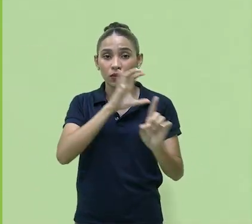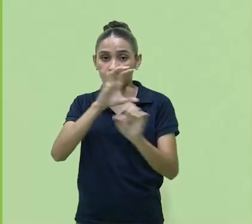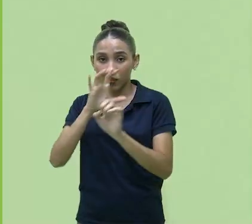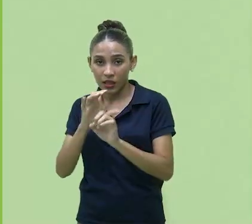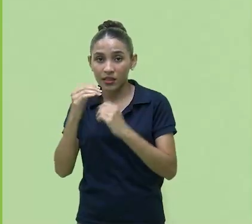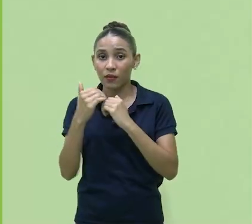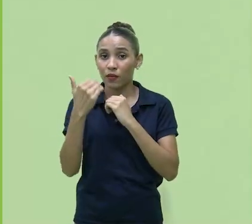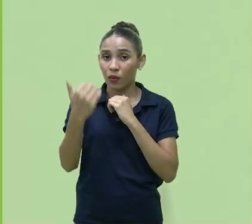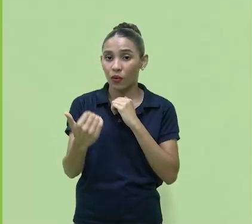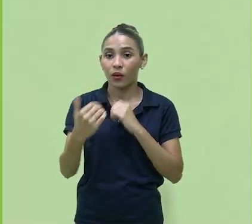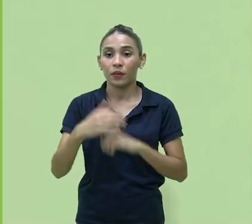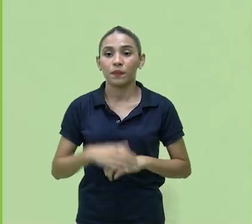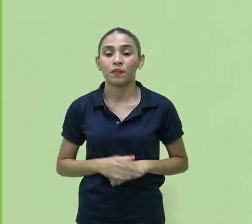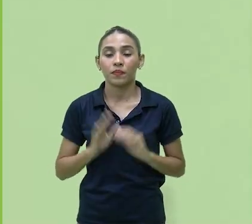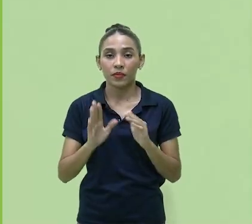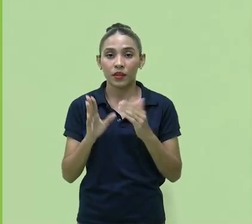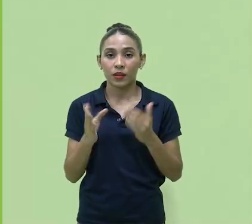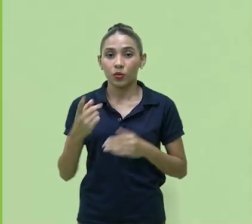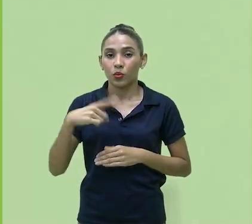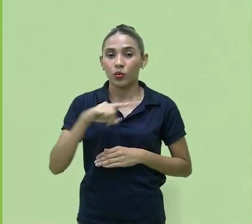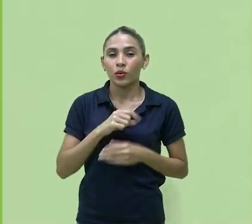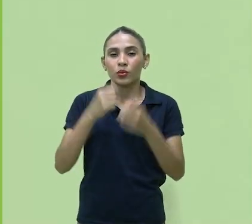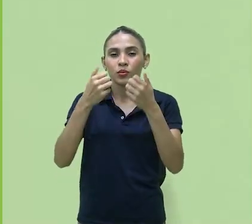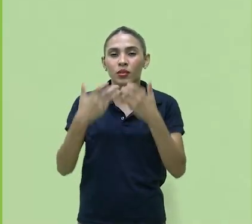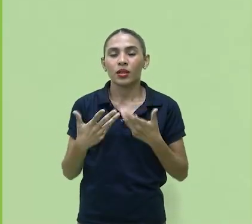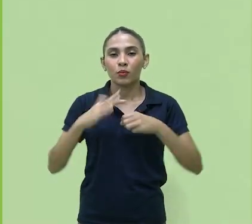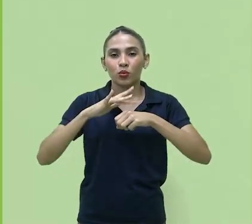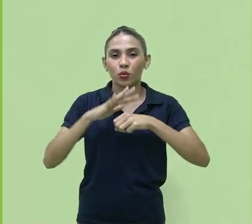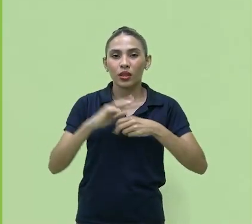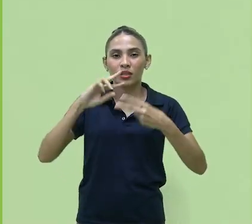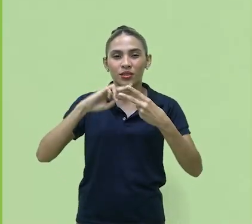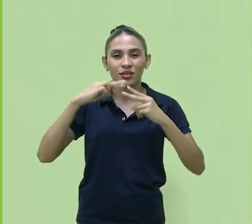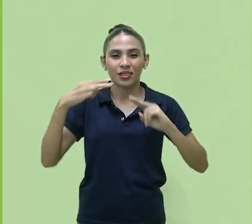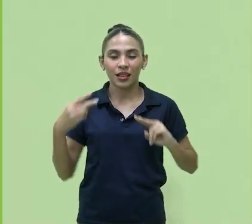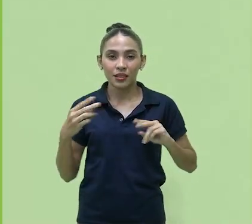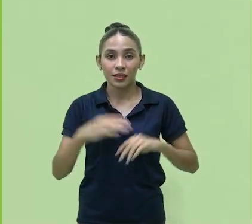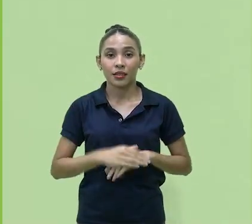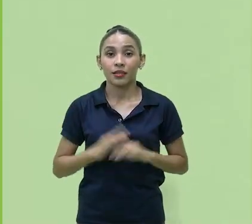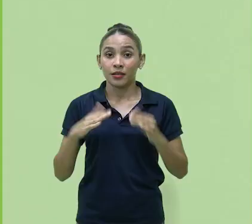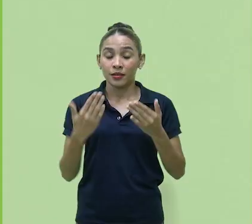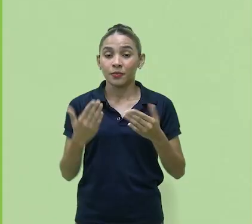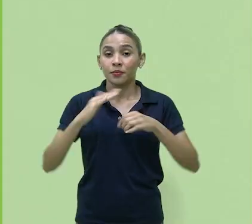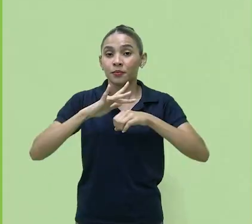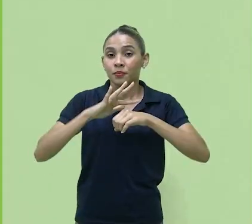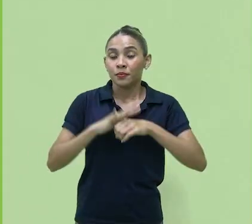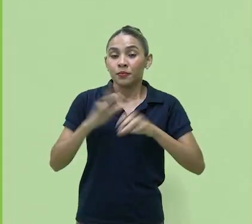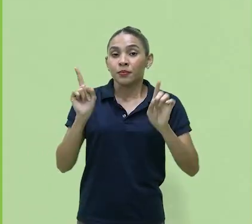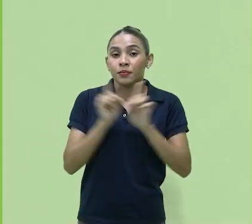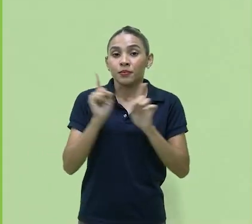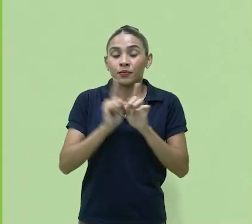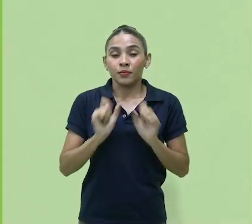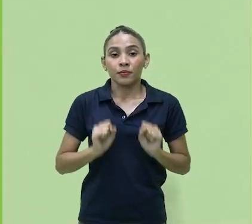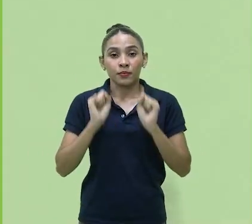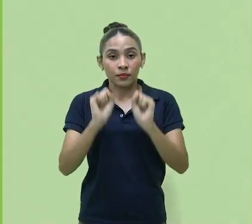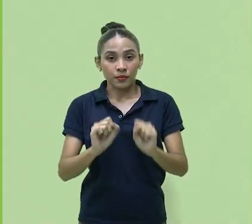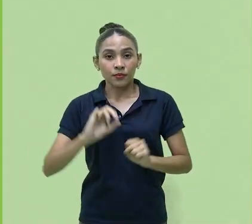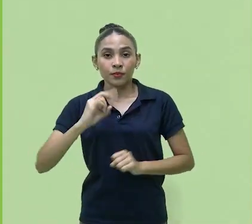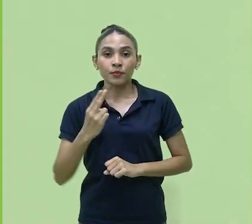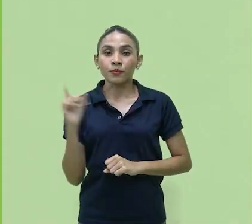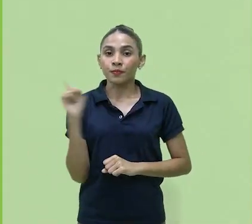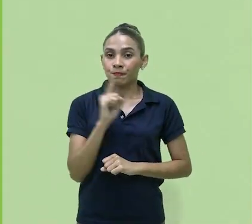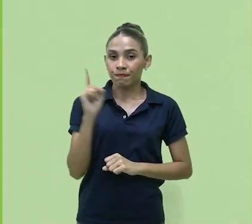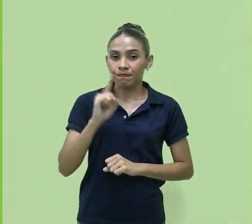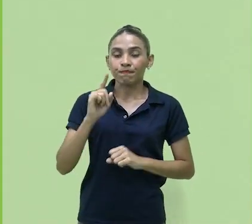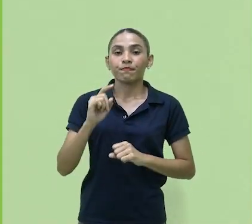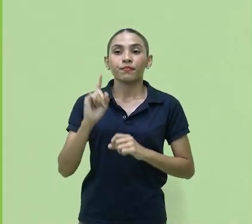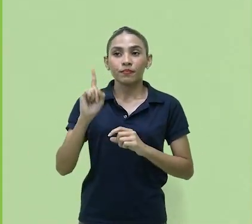meio externo. Então, a gente falou de doenças genéticas, e essas doenças genéticas, elas podem ou não ser transmitidas de